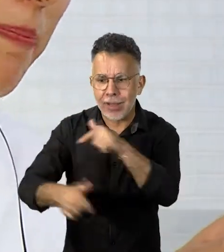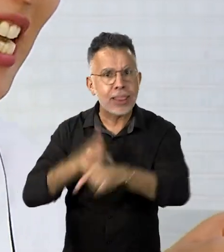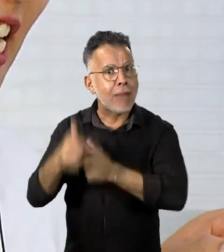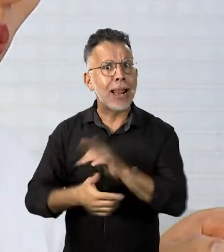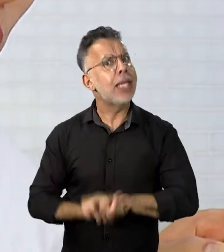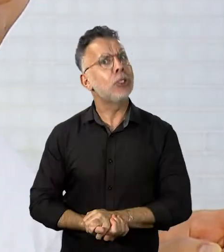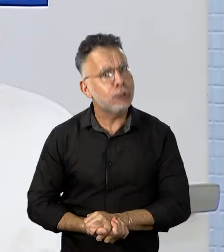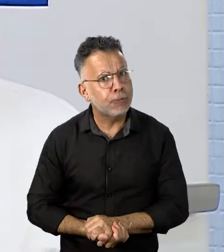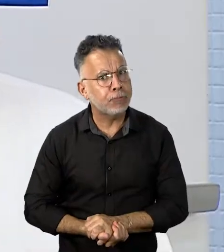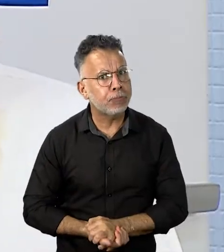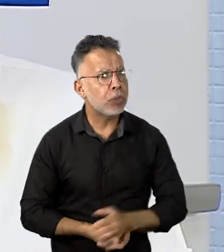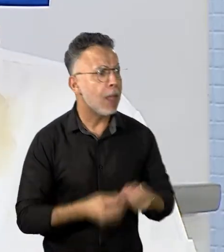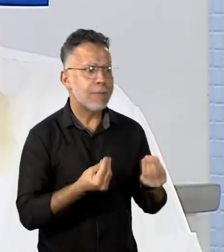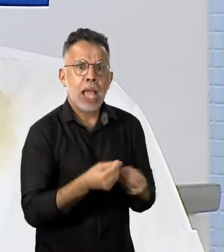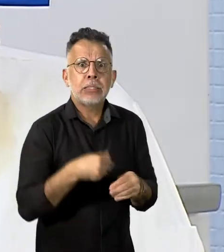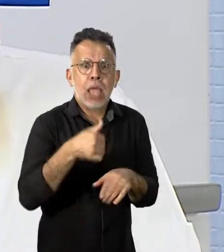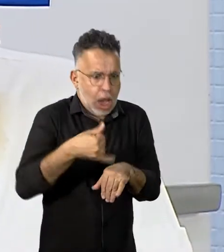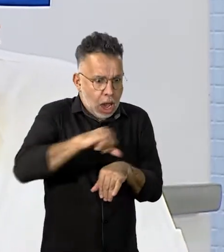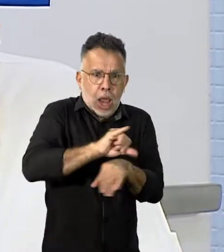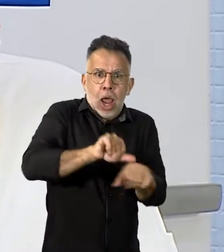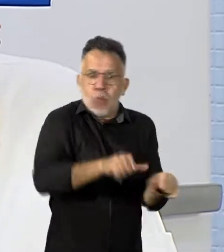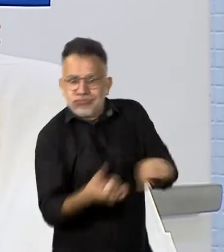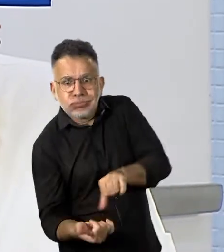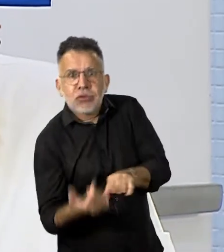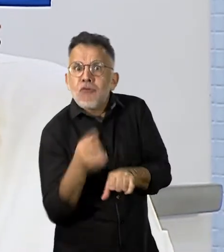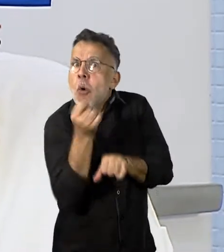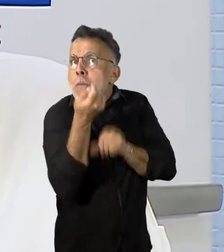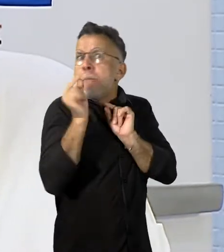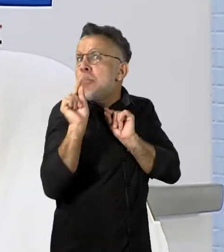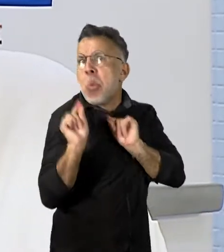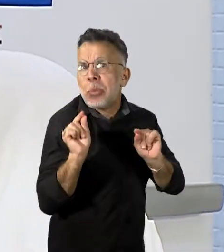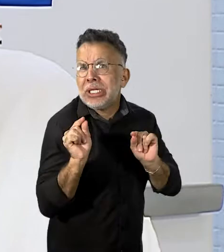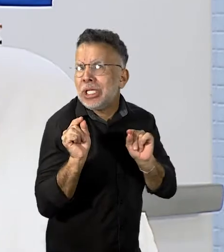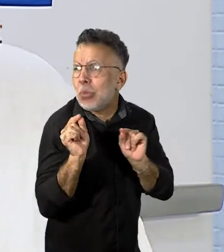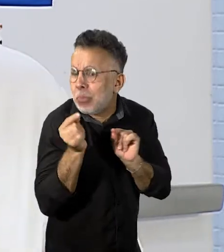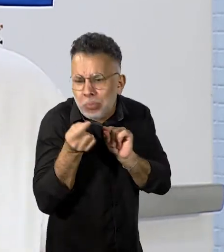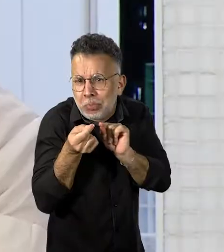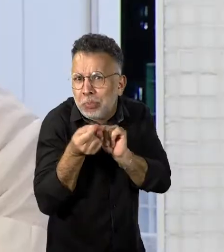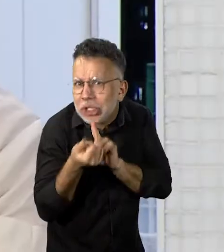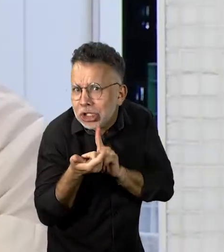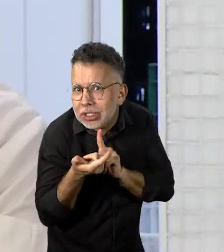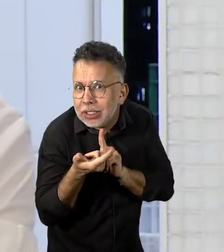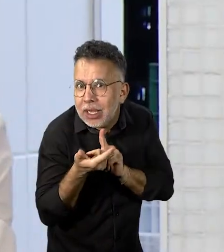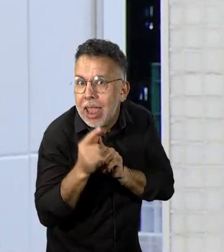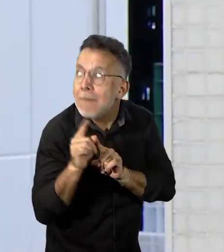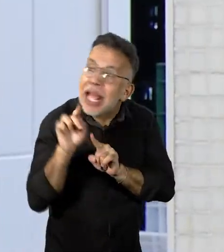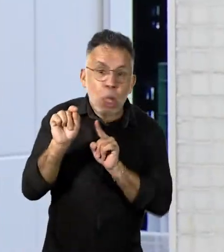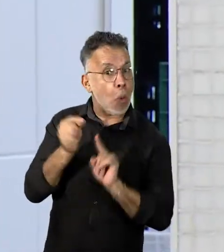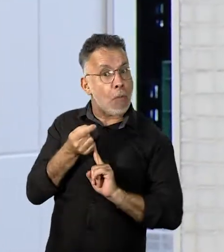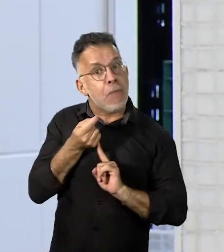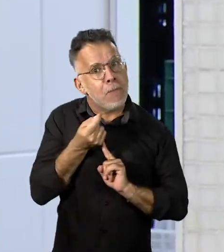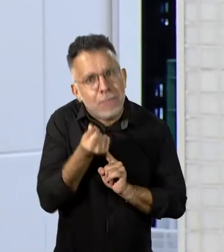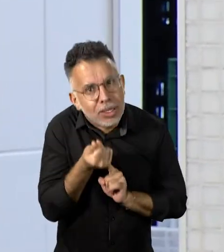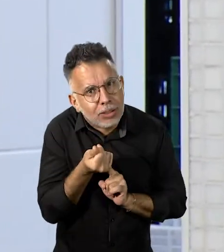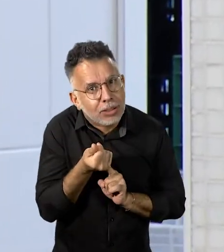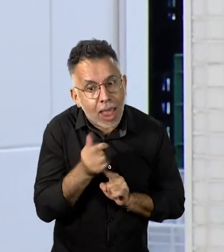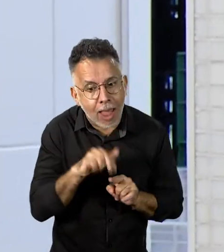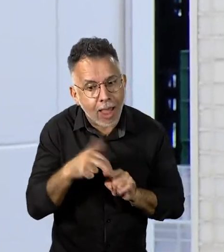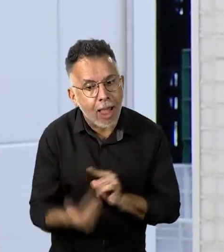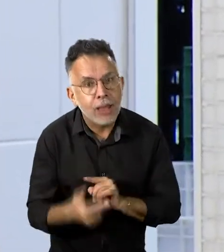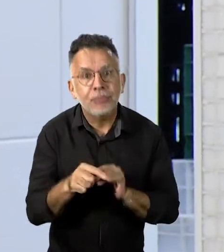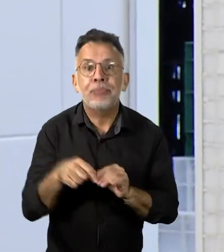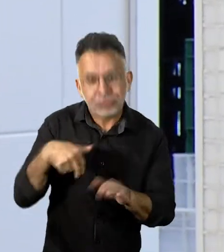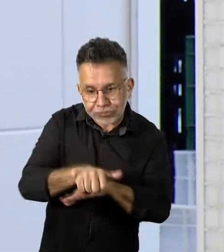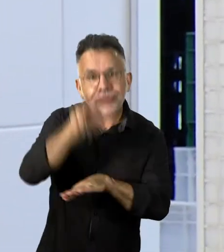estava trabalhando. Mas se caiu o óleo da minha panela, foi só um pouquinho, um petit. É, mas o petit que caiu